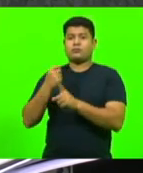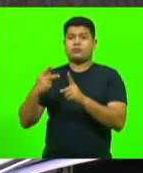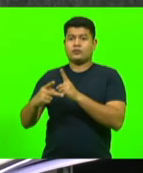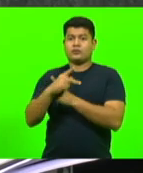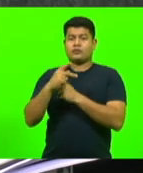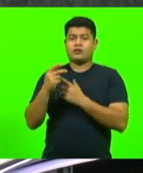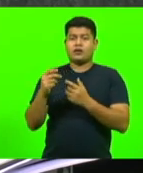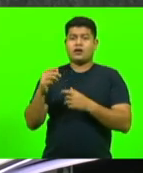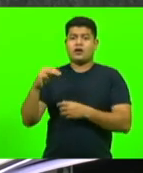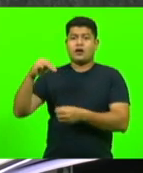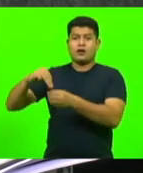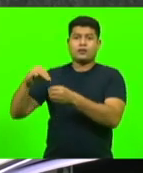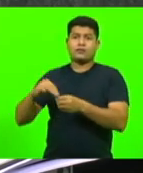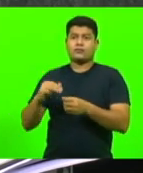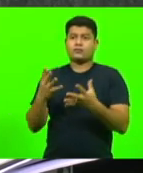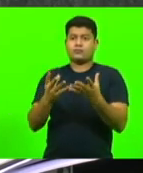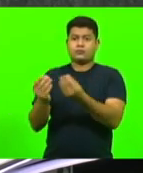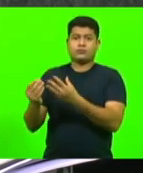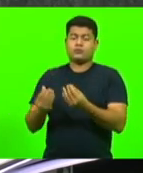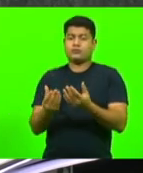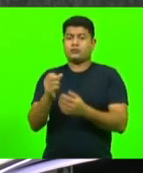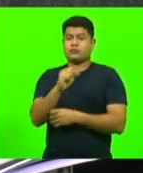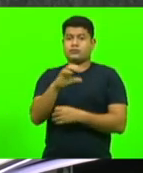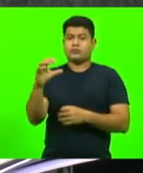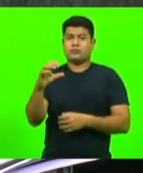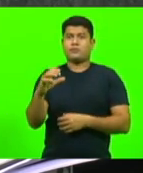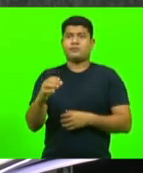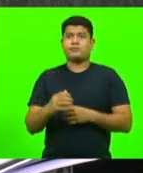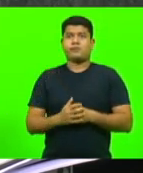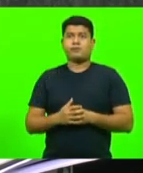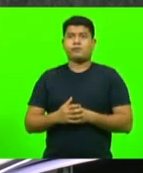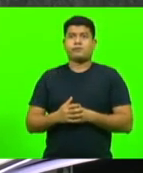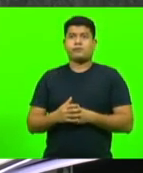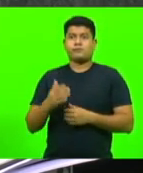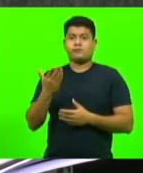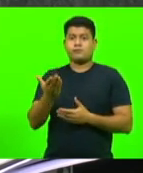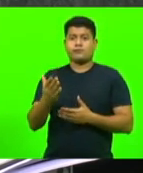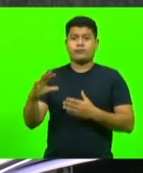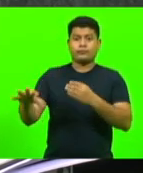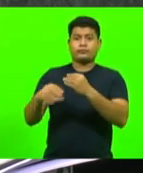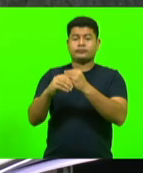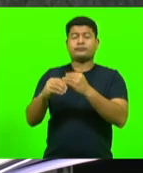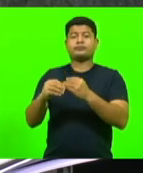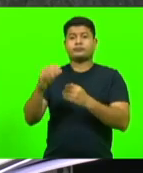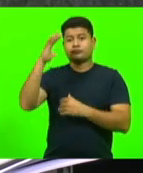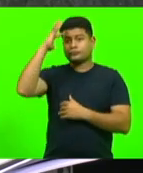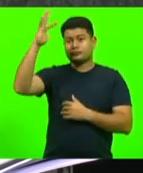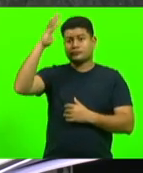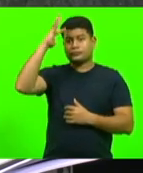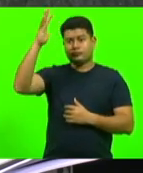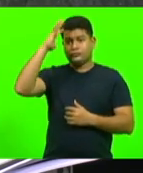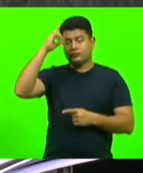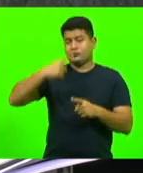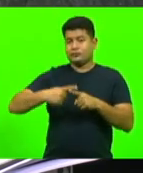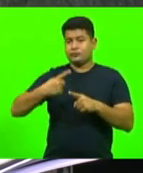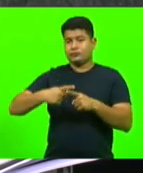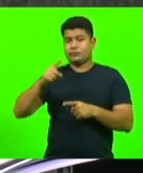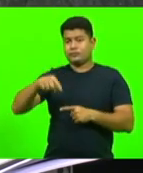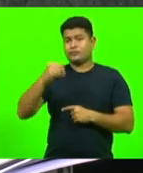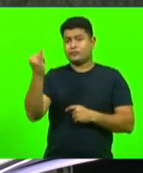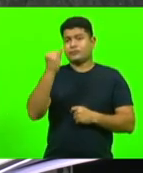que existem muitos municípios catarinenses é isso que a grego de agrega de reflexão porque também é muito importante